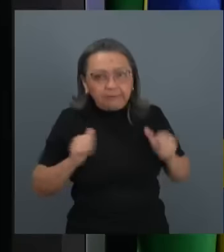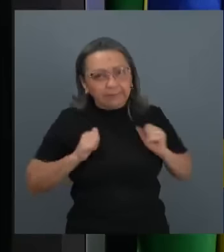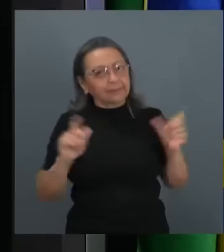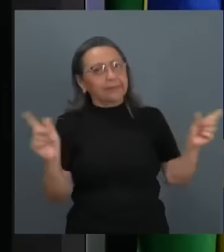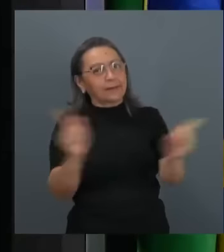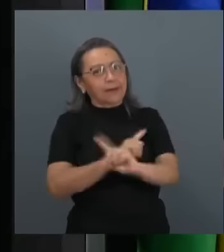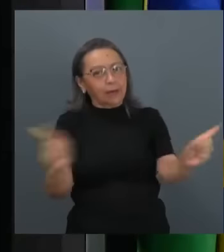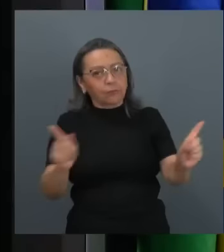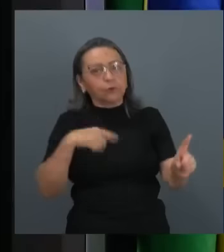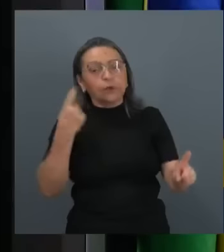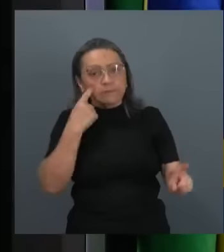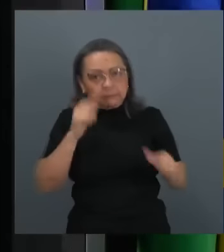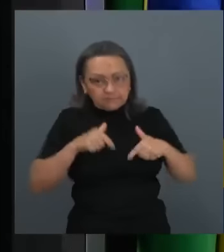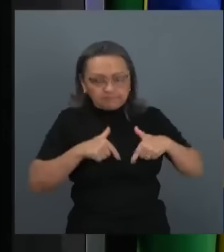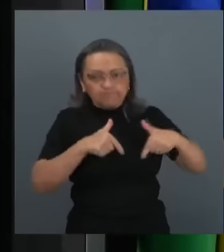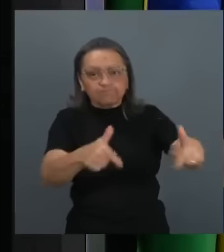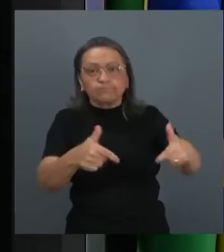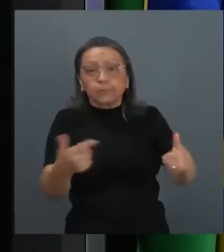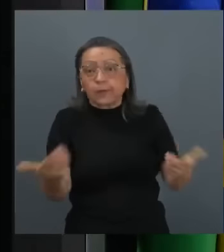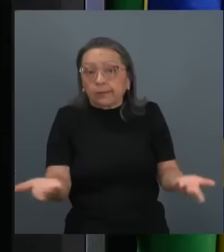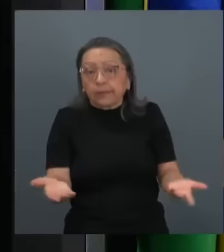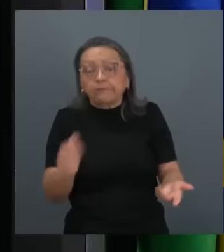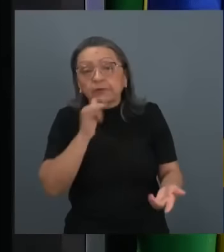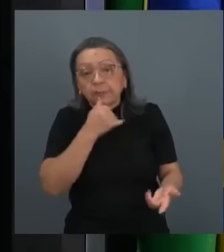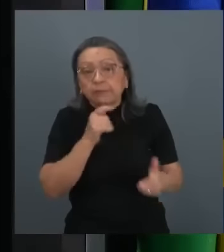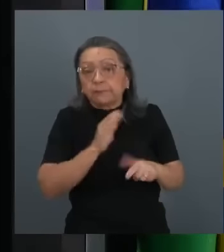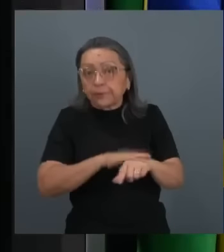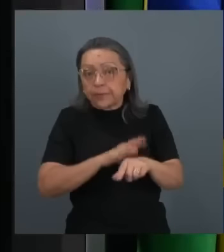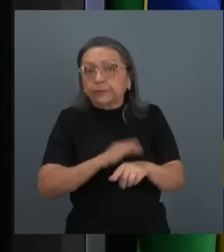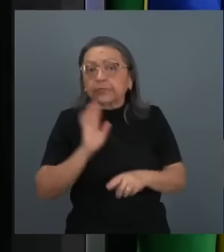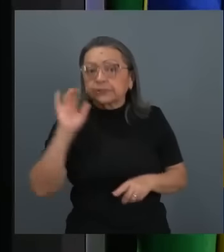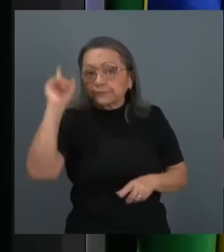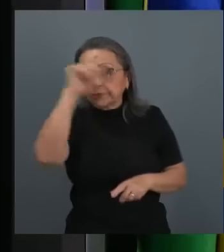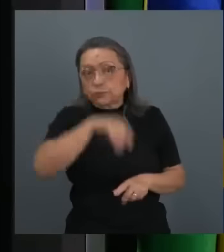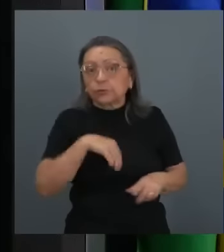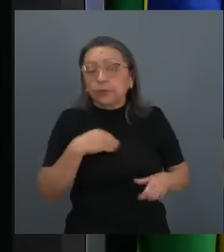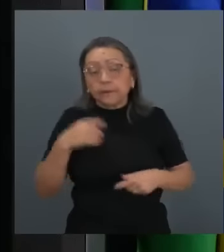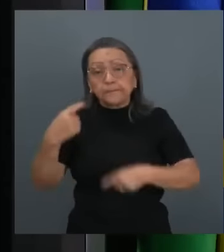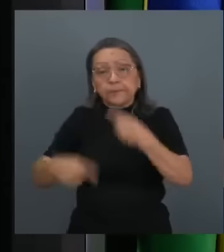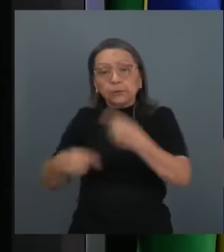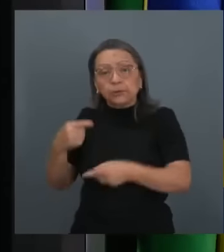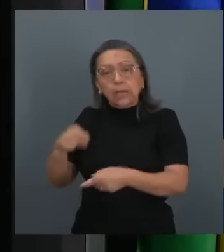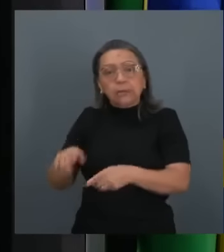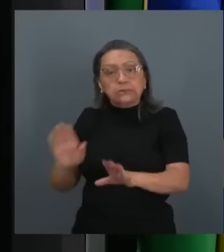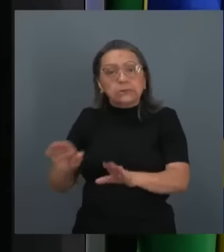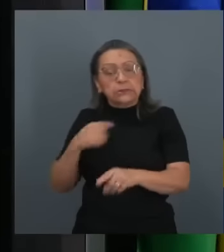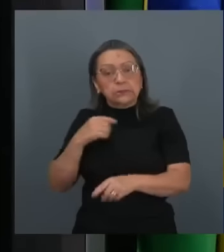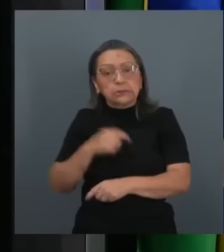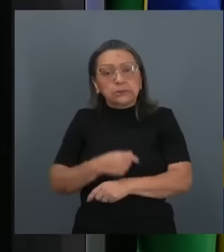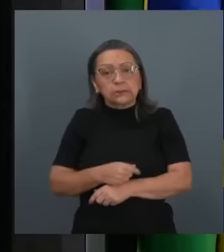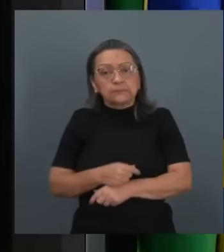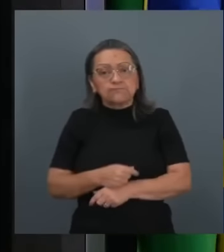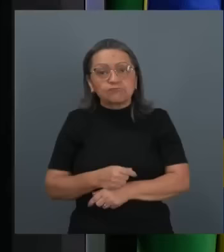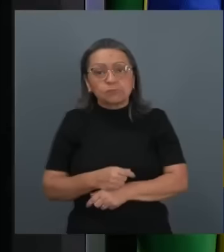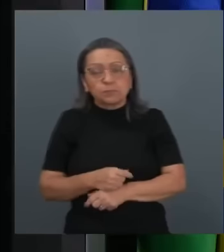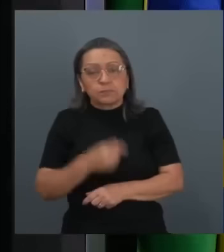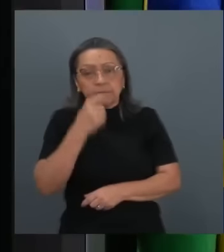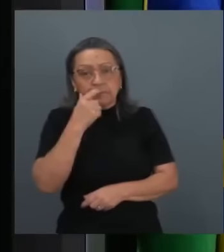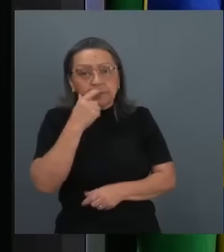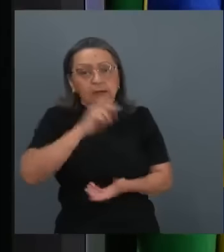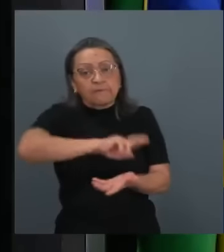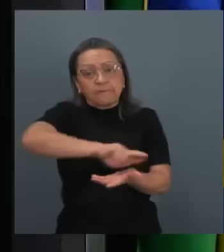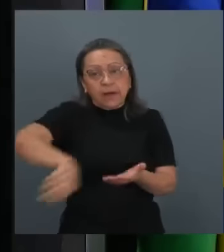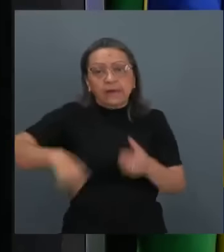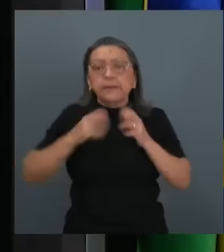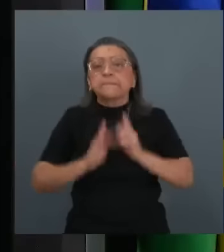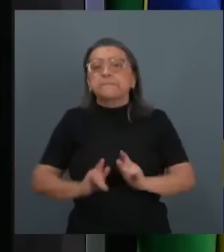Estamos chegando numa situação crítica. Até a política, nós estamos vendo como está sendo dominada. Várias